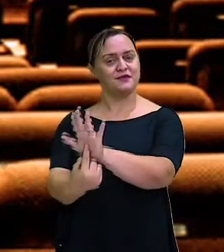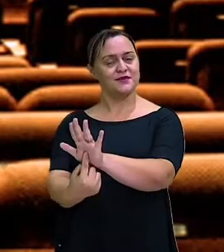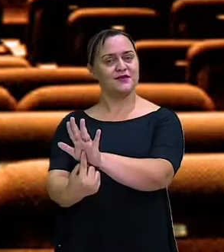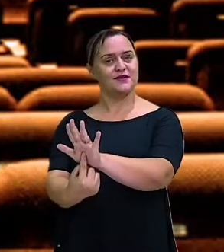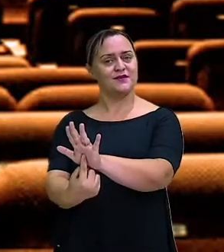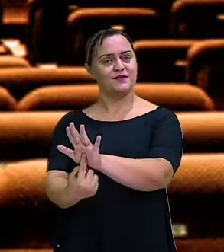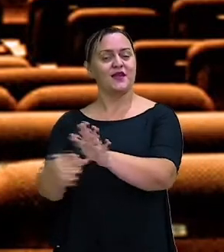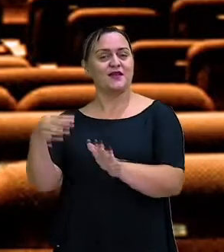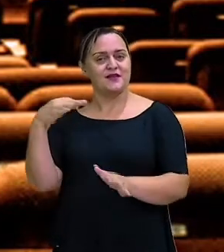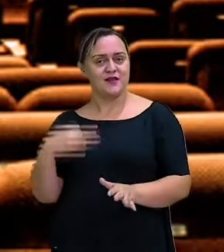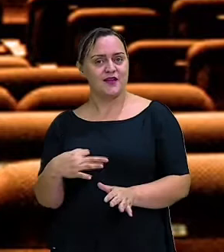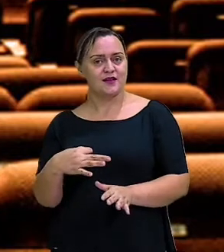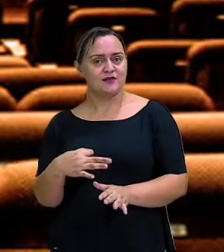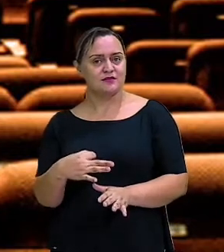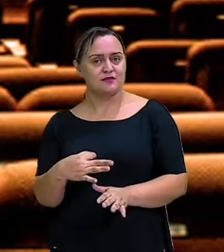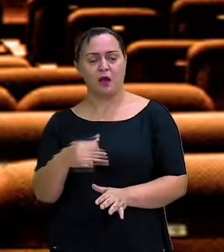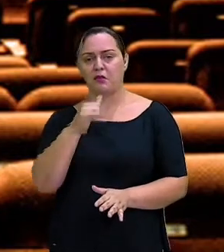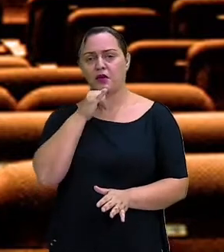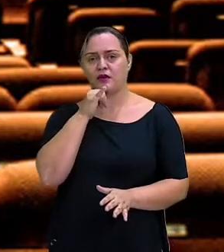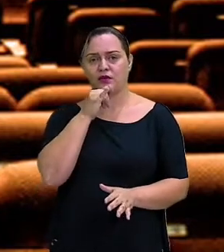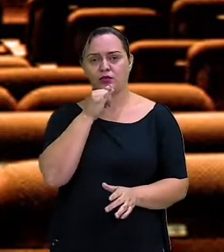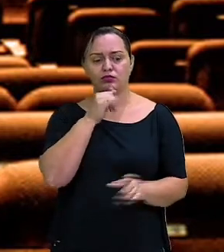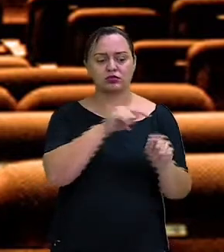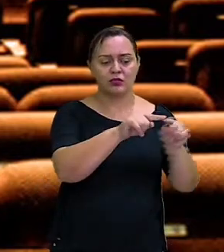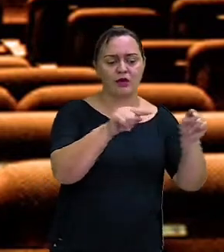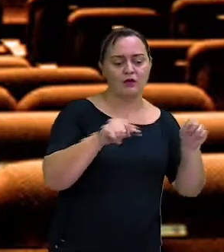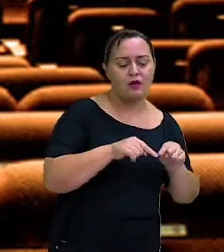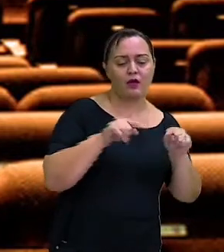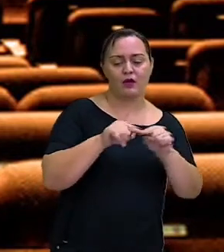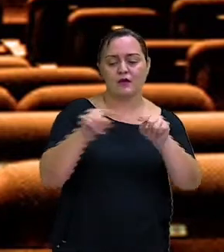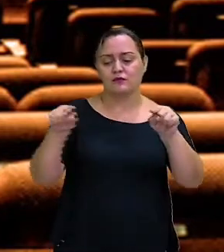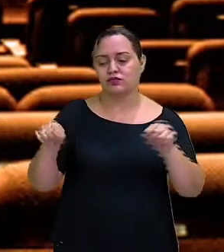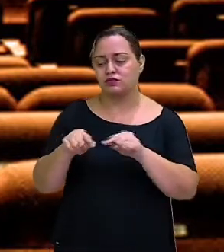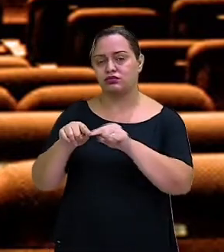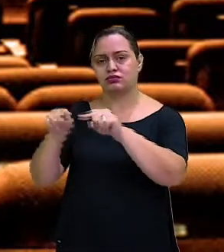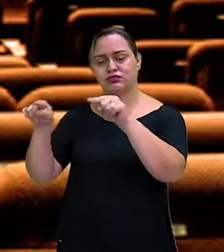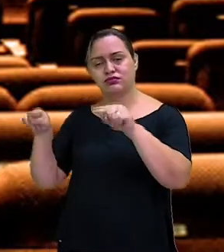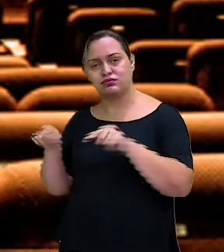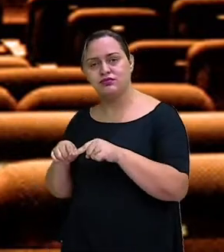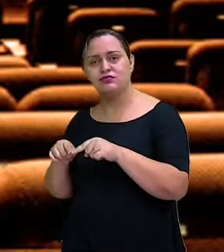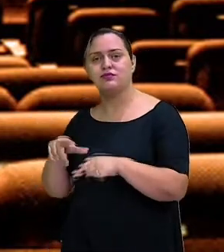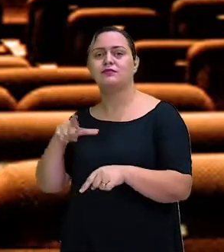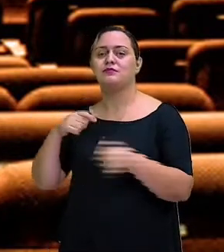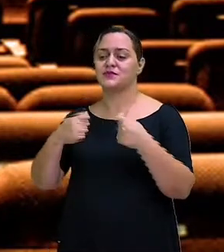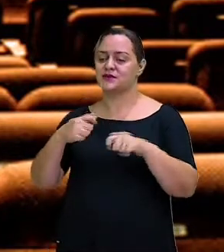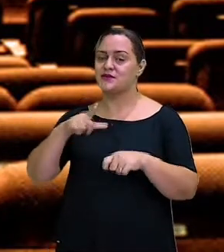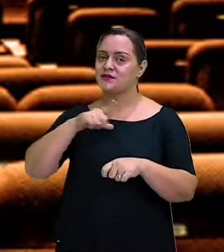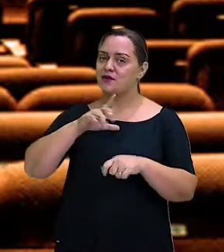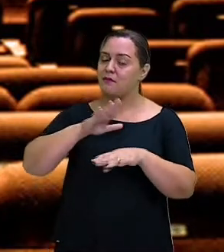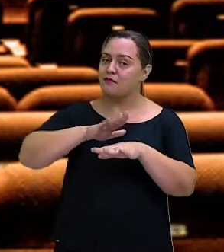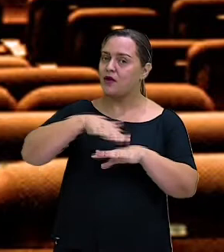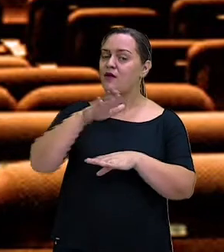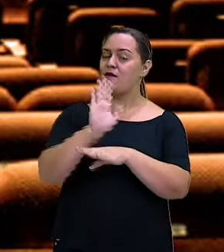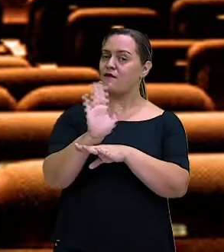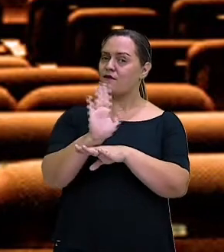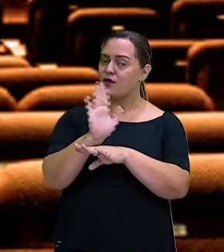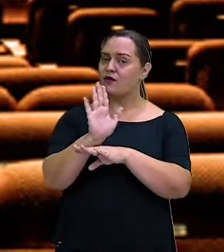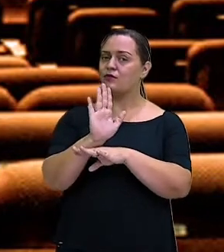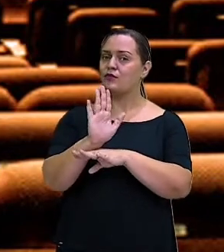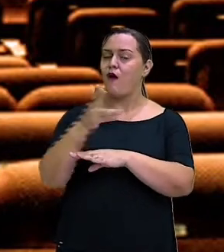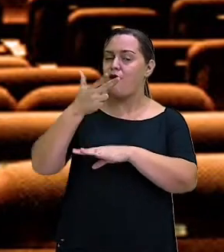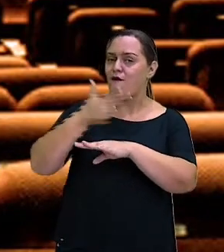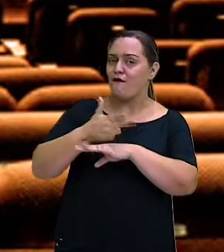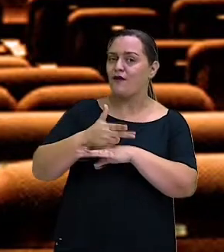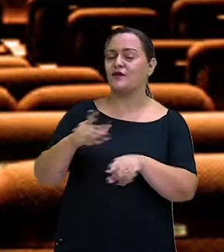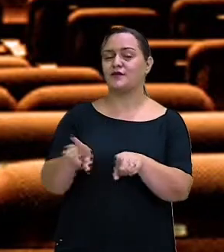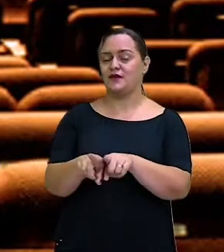passando um filme, na outra, outro filme, e assim por diante. Então, além de produzir mais filmes, o que acontece? O público ele